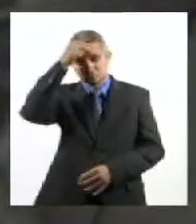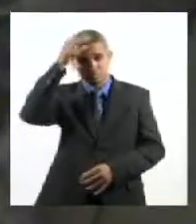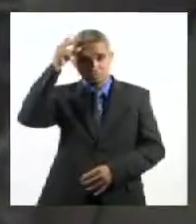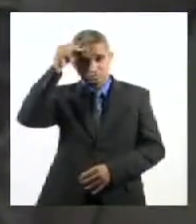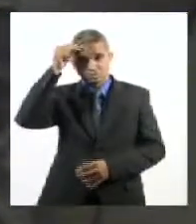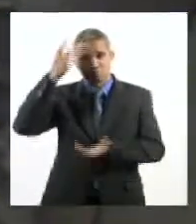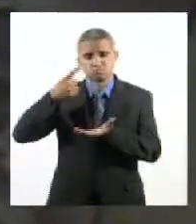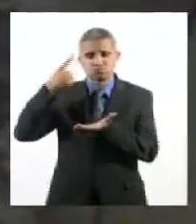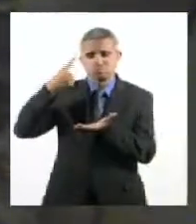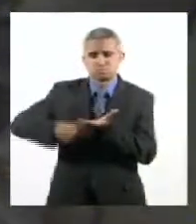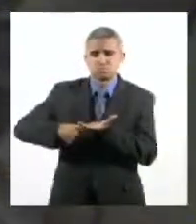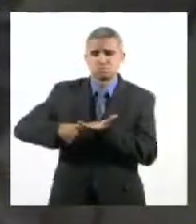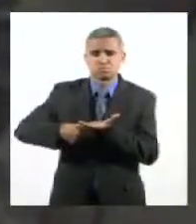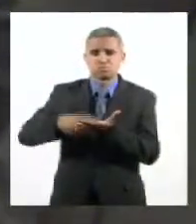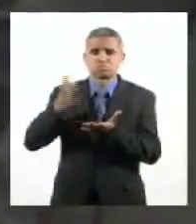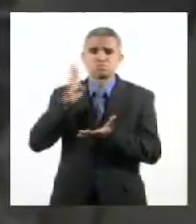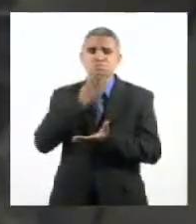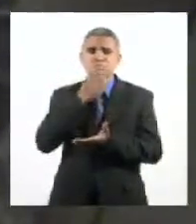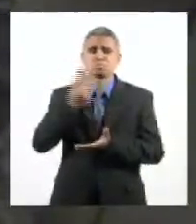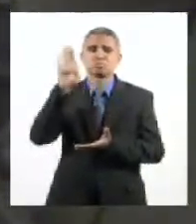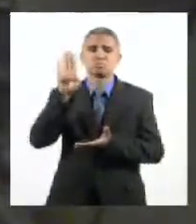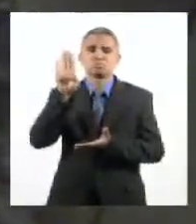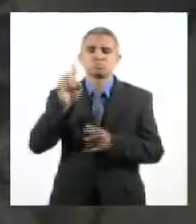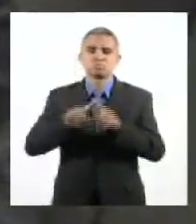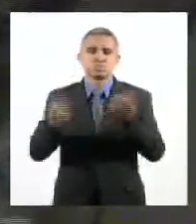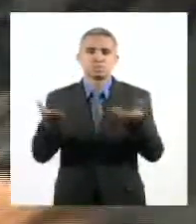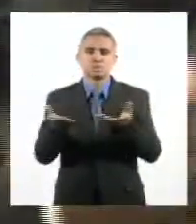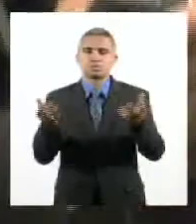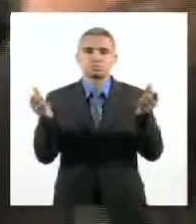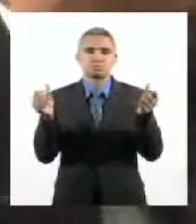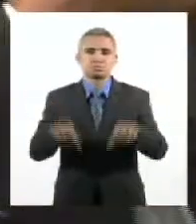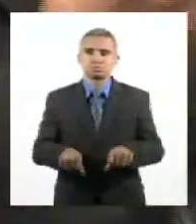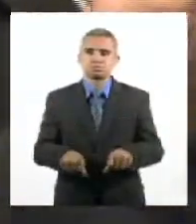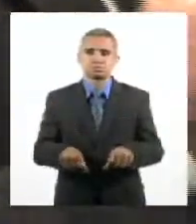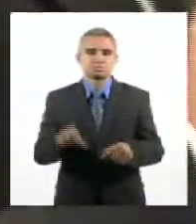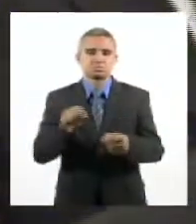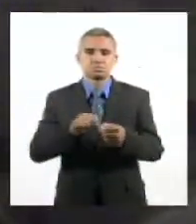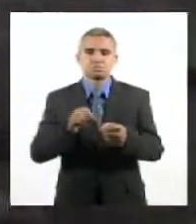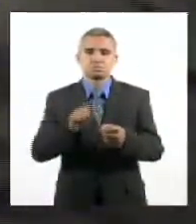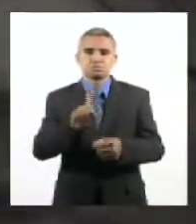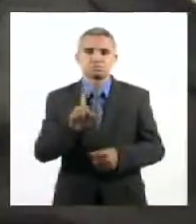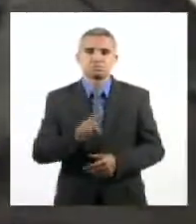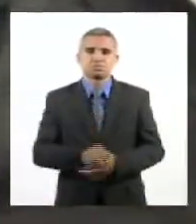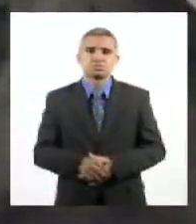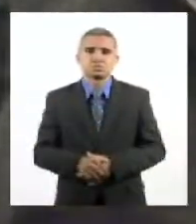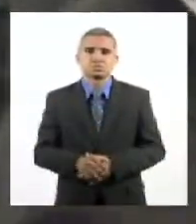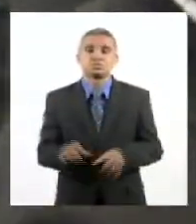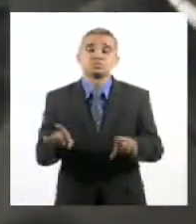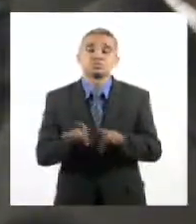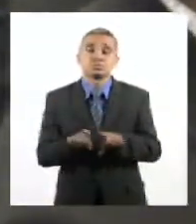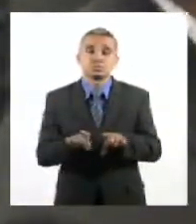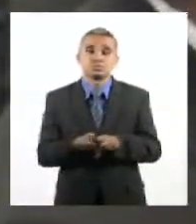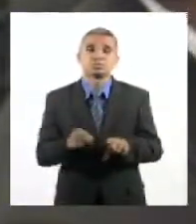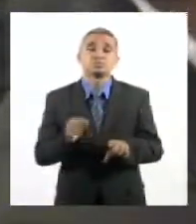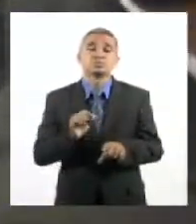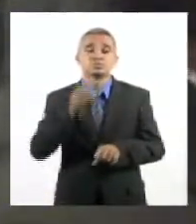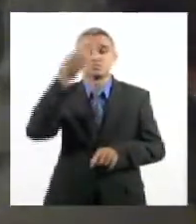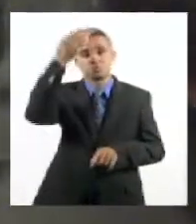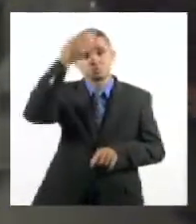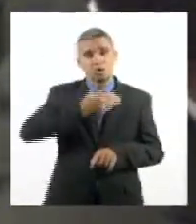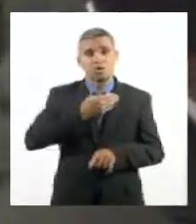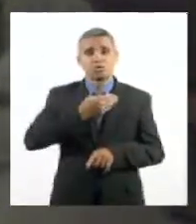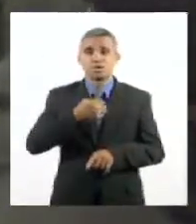população, ele não cumpriu. E mais do que isso, ele inclusive deu um atestado de incapacidade